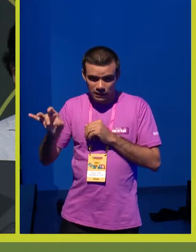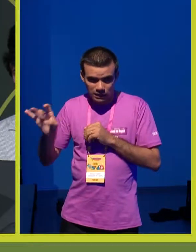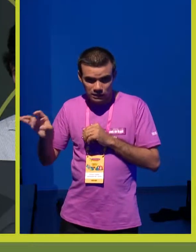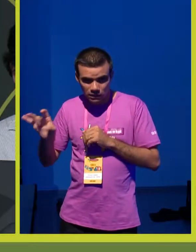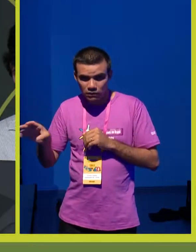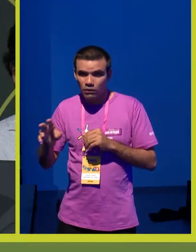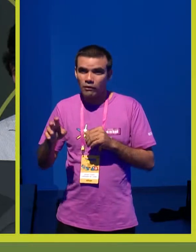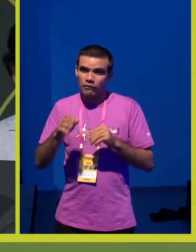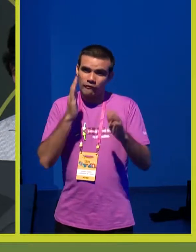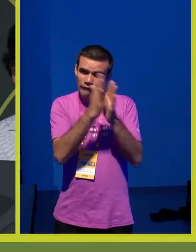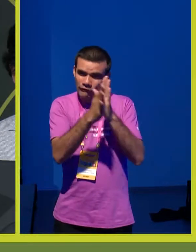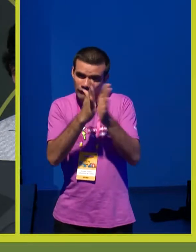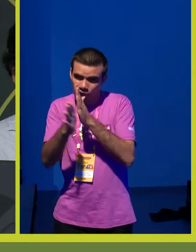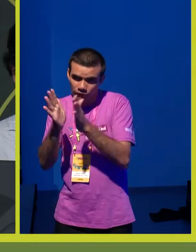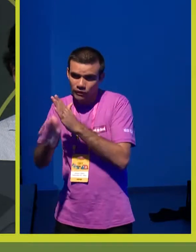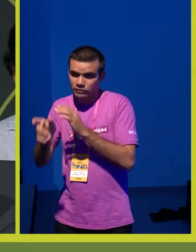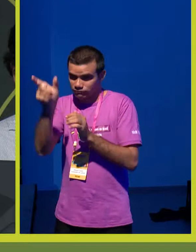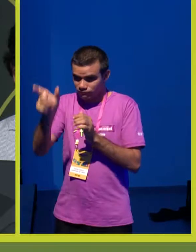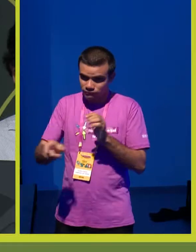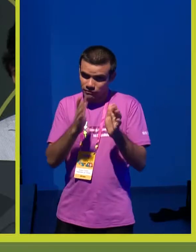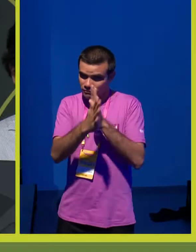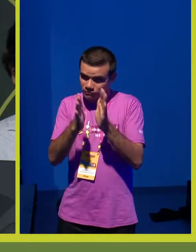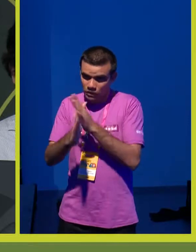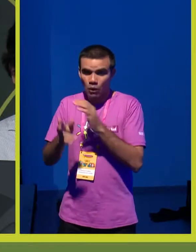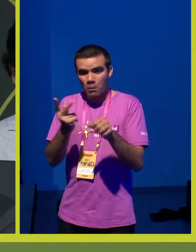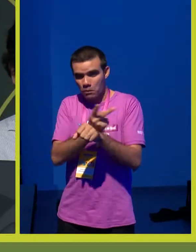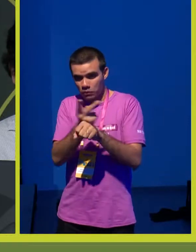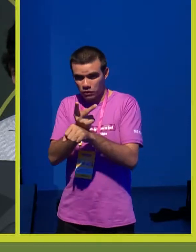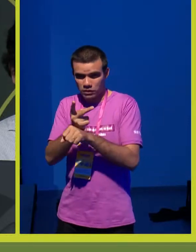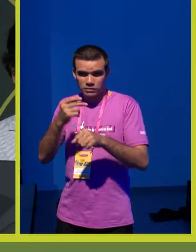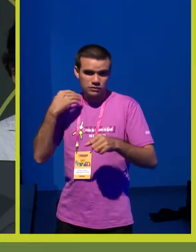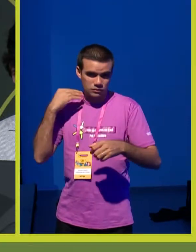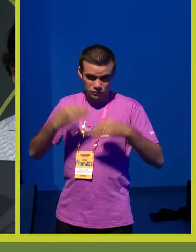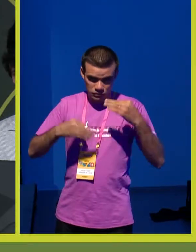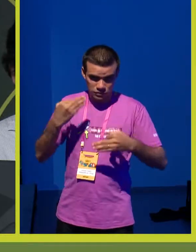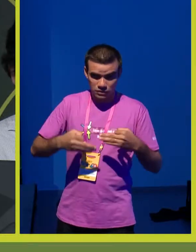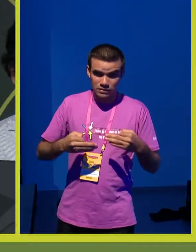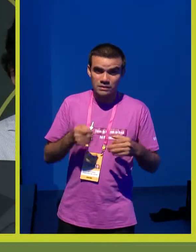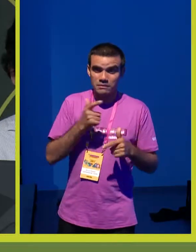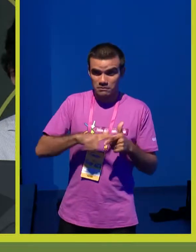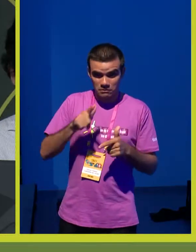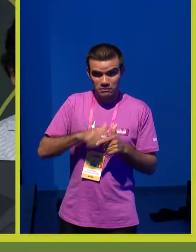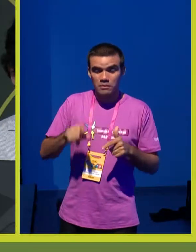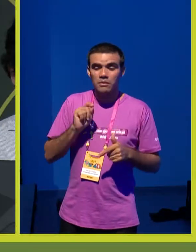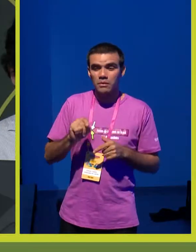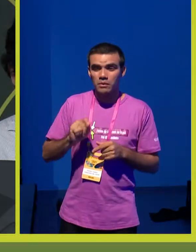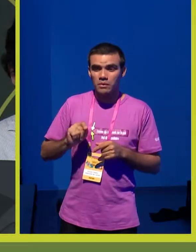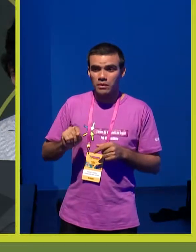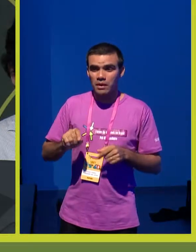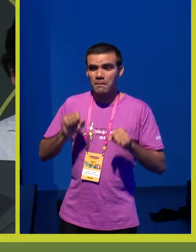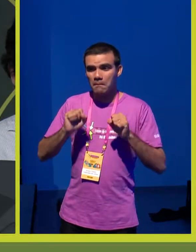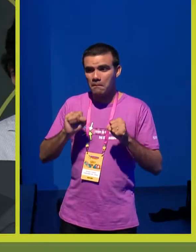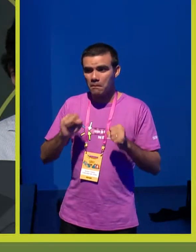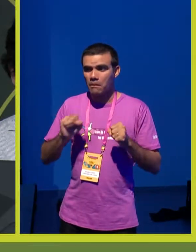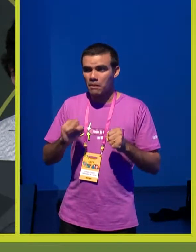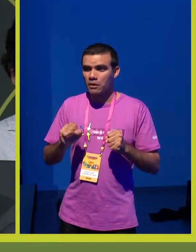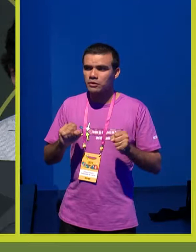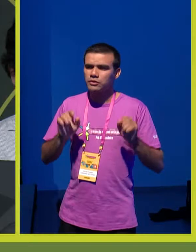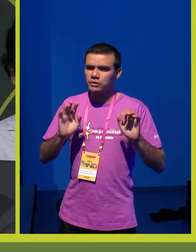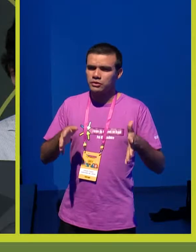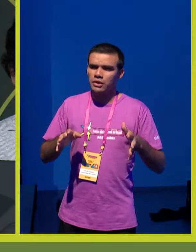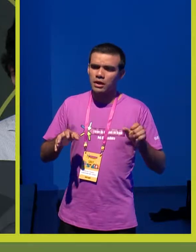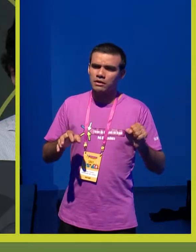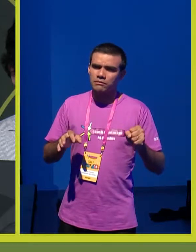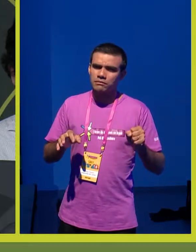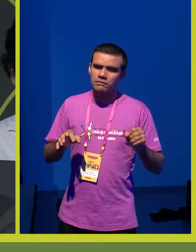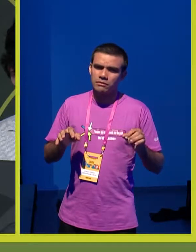procurados pela justiça eu acho até válido o problema que acontece que pode acontecer e já acontece em